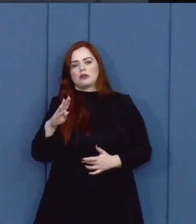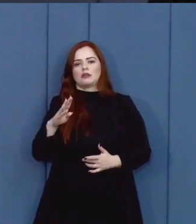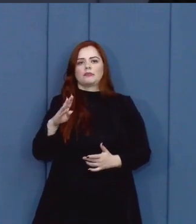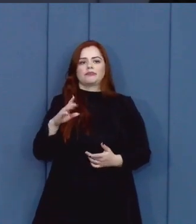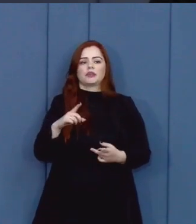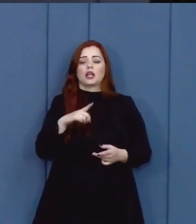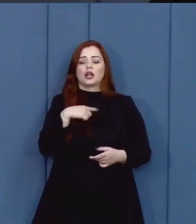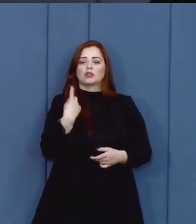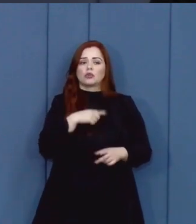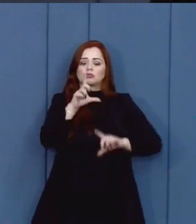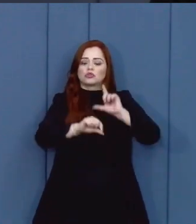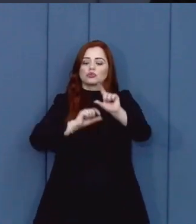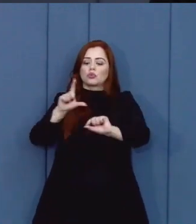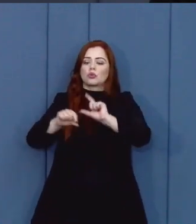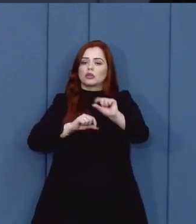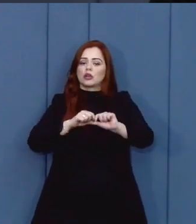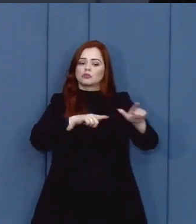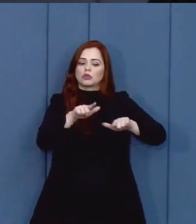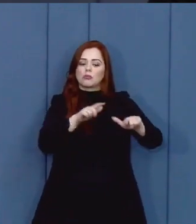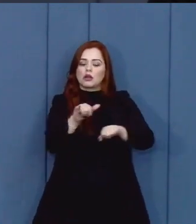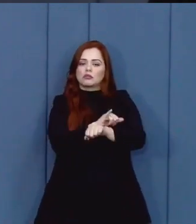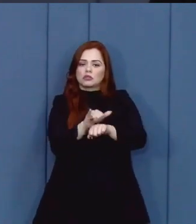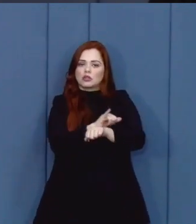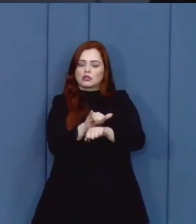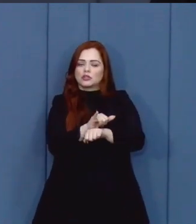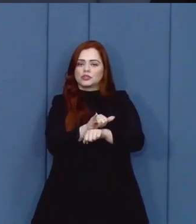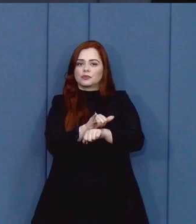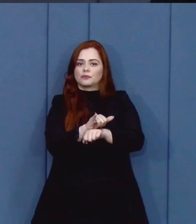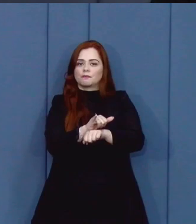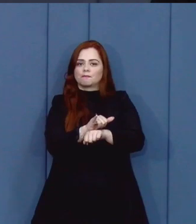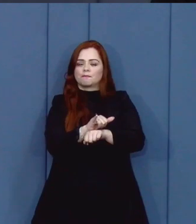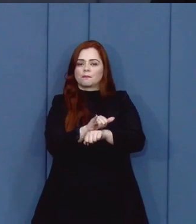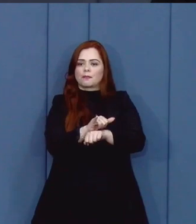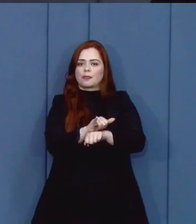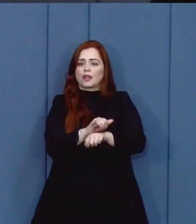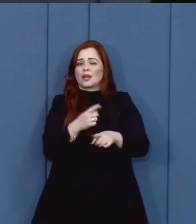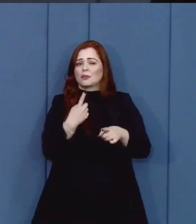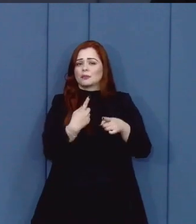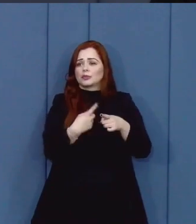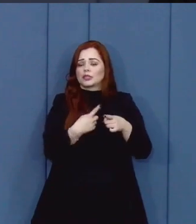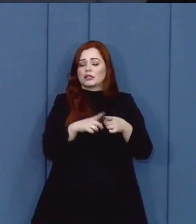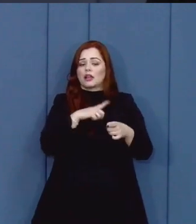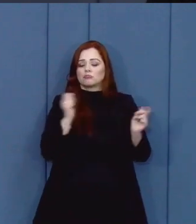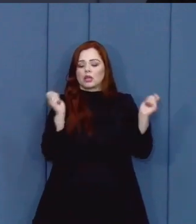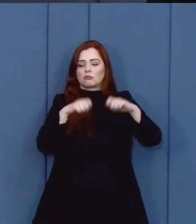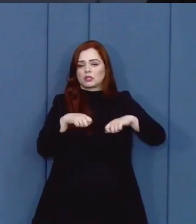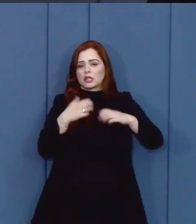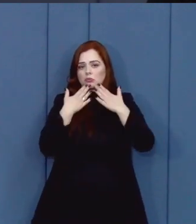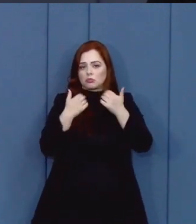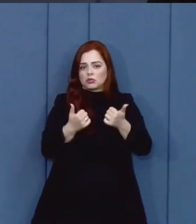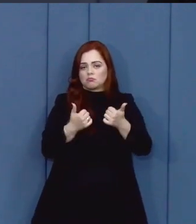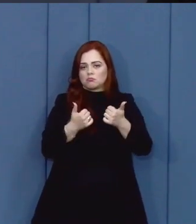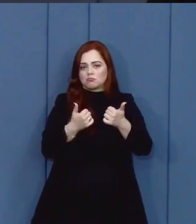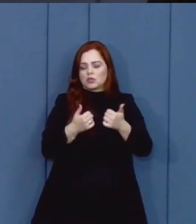algumas atuações, a gente escolheu algumas atuações mais estratégicas, por condições e capacidade.